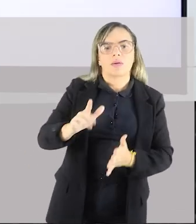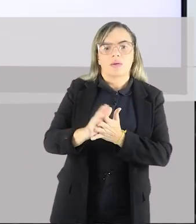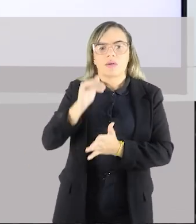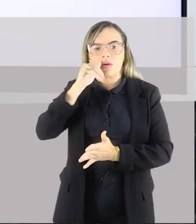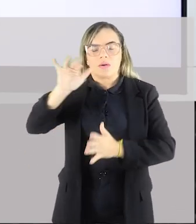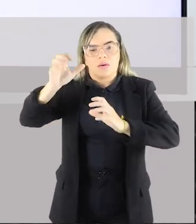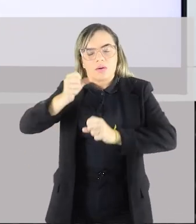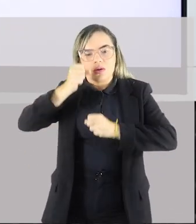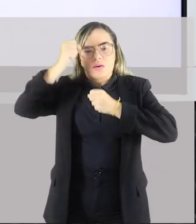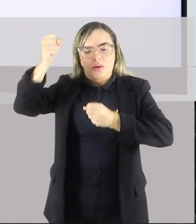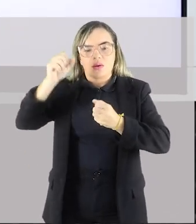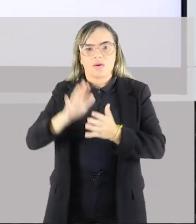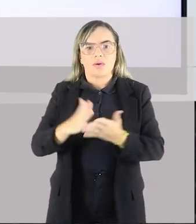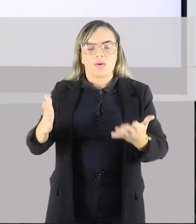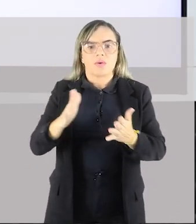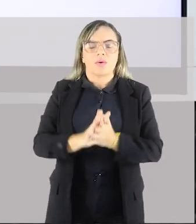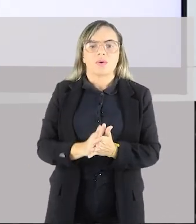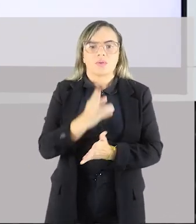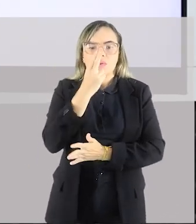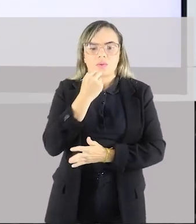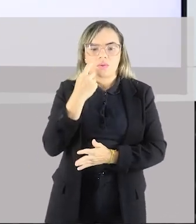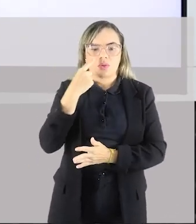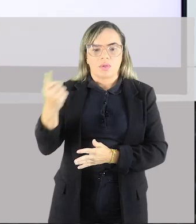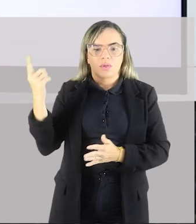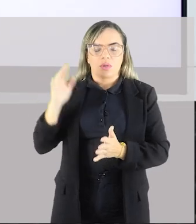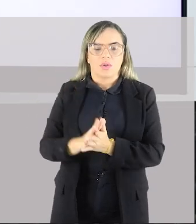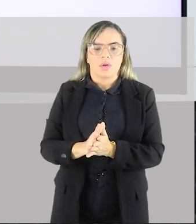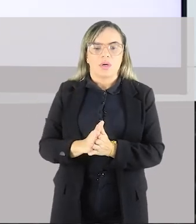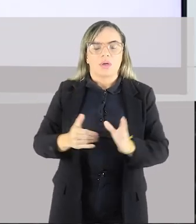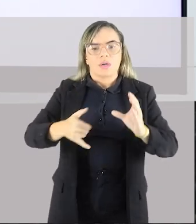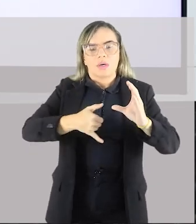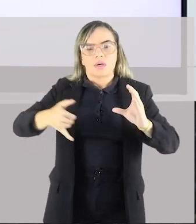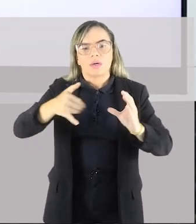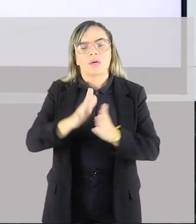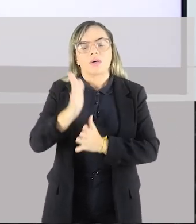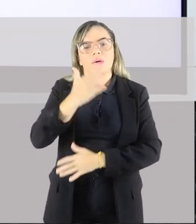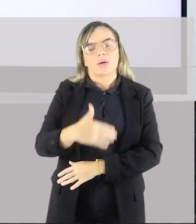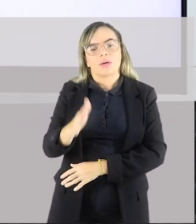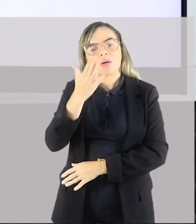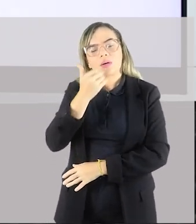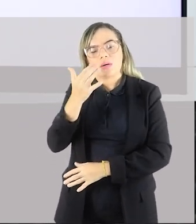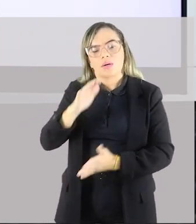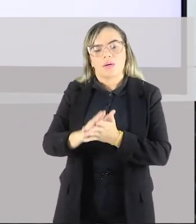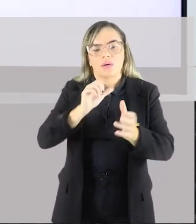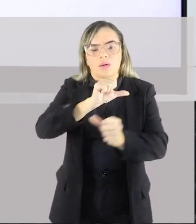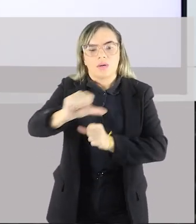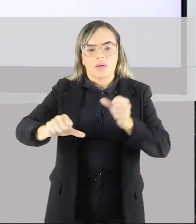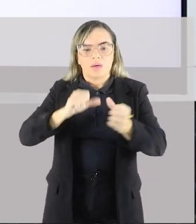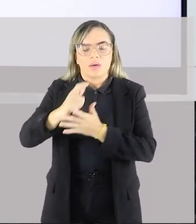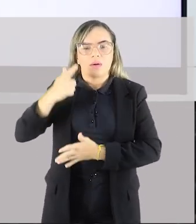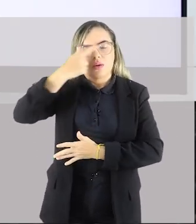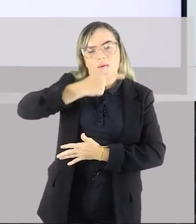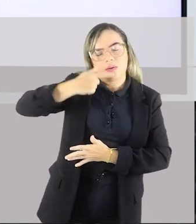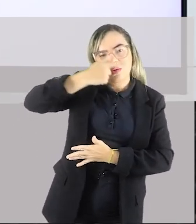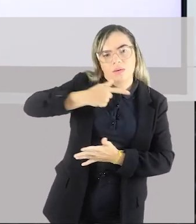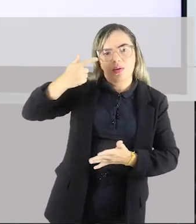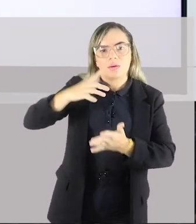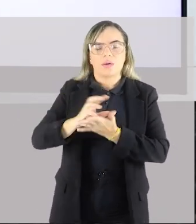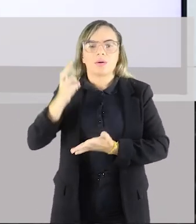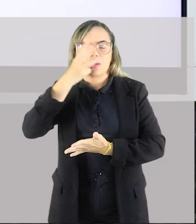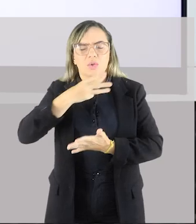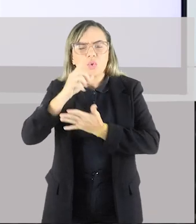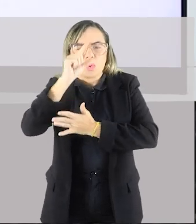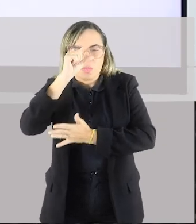nutriente. Então, aquele carboidrato que você consumiu, por exemplo, a gente vai transformar ele numa glicose, que é um açúcar